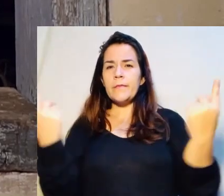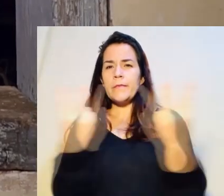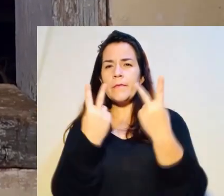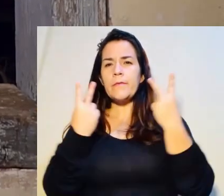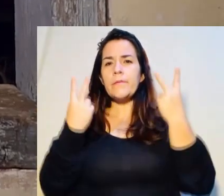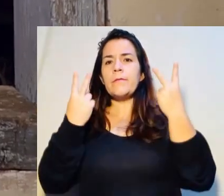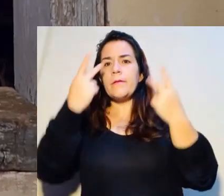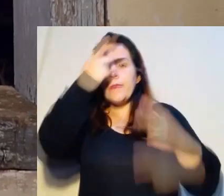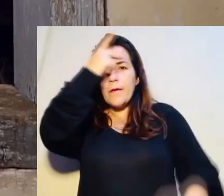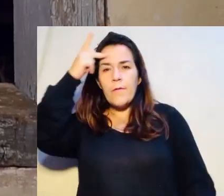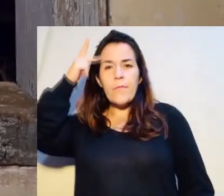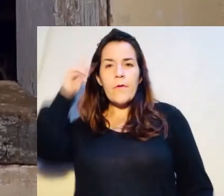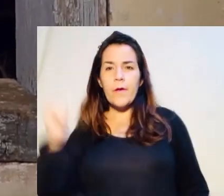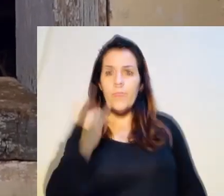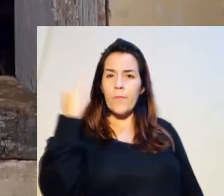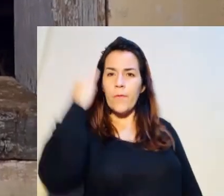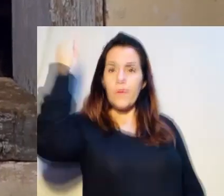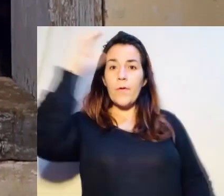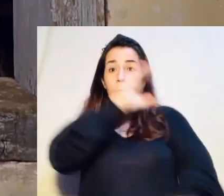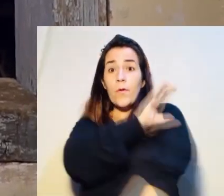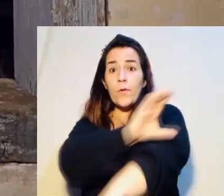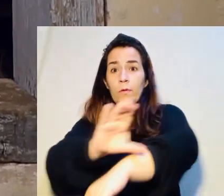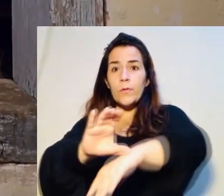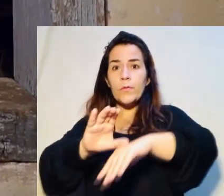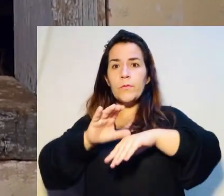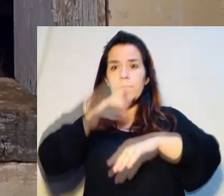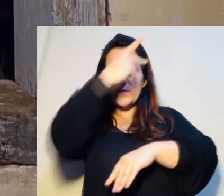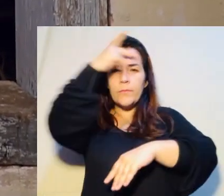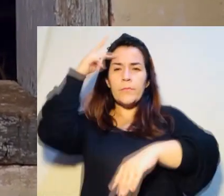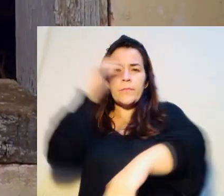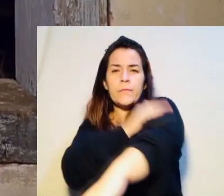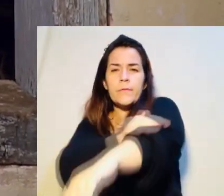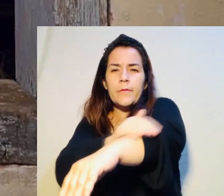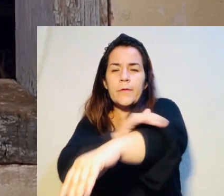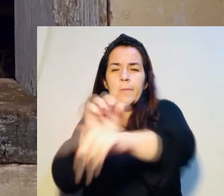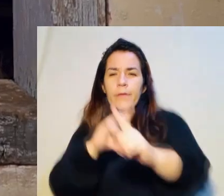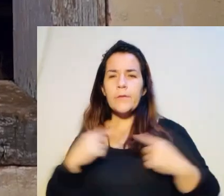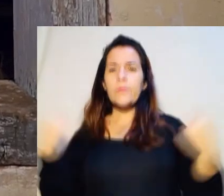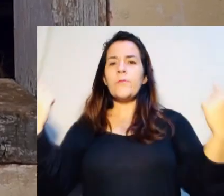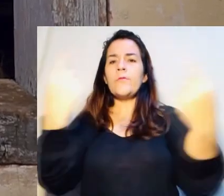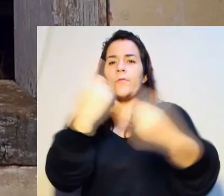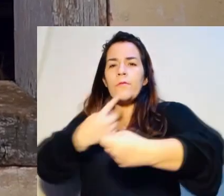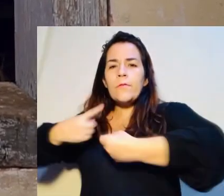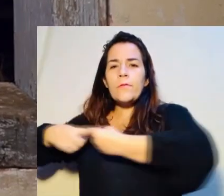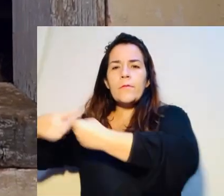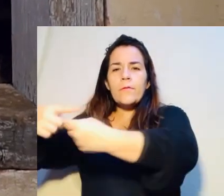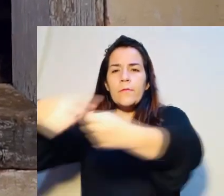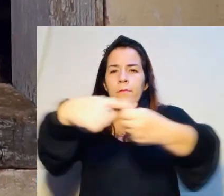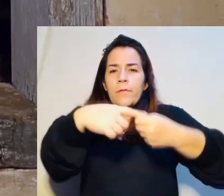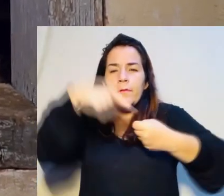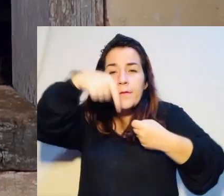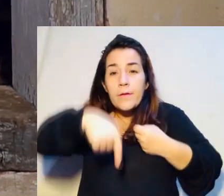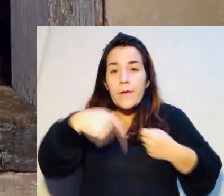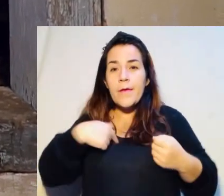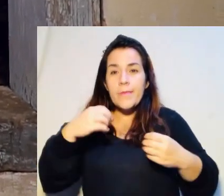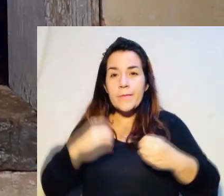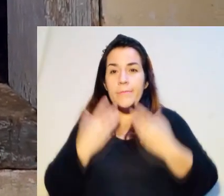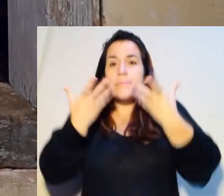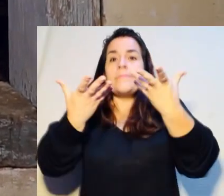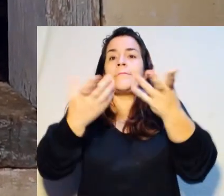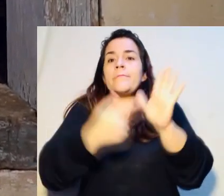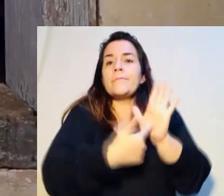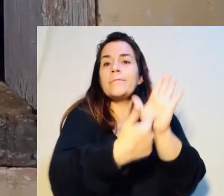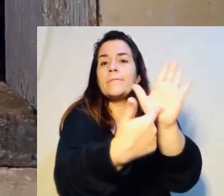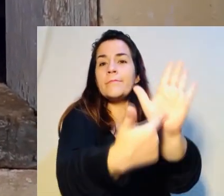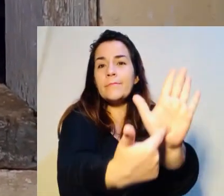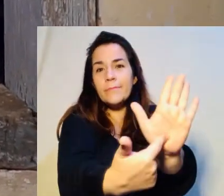essas duas figuras icônicas da cultura de terreiro do nosso interior paulista, eu vou ter a honra de apresentar